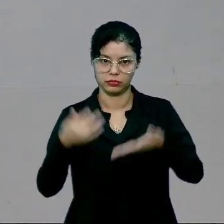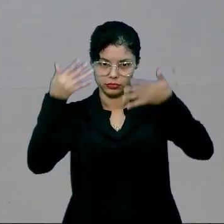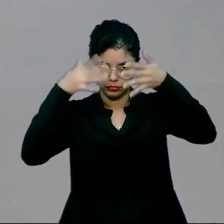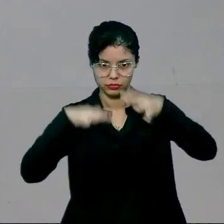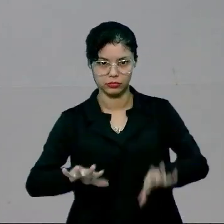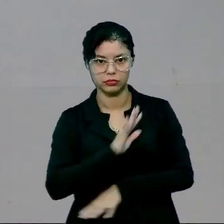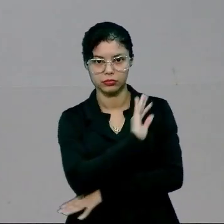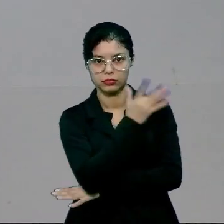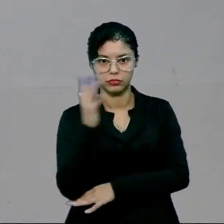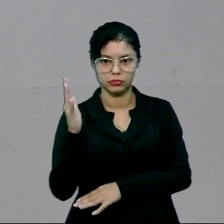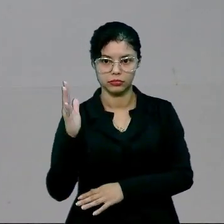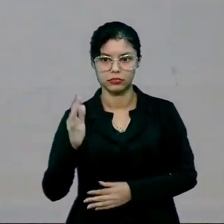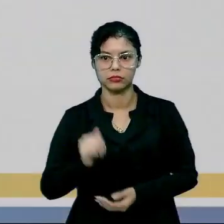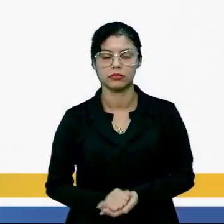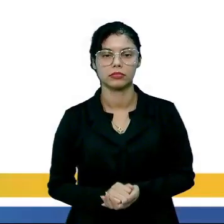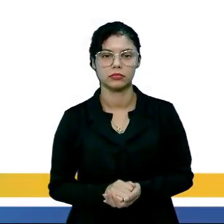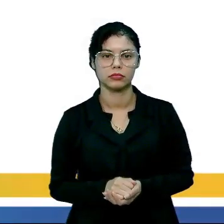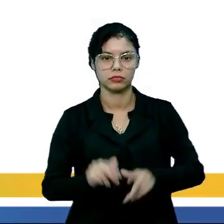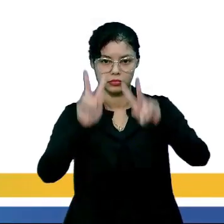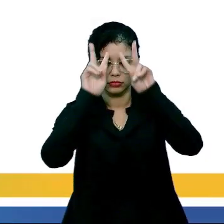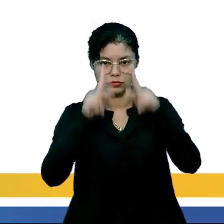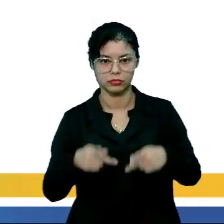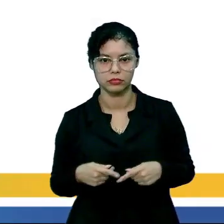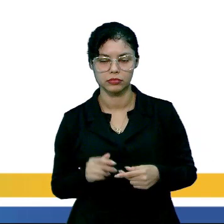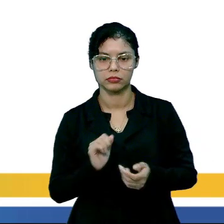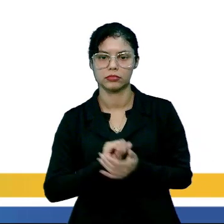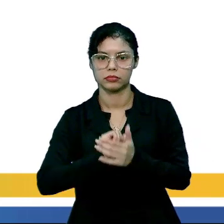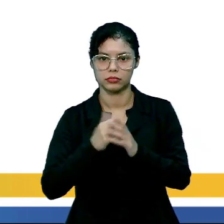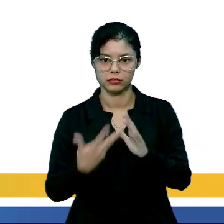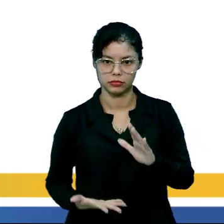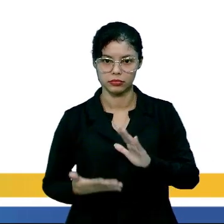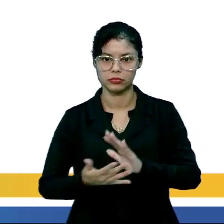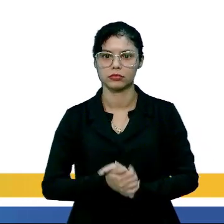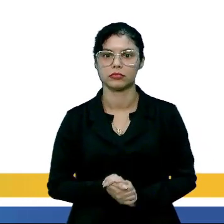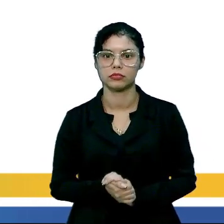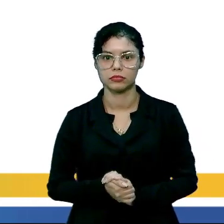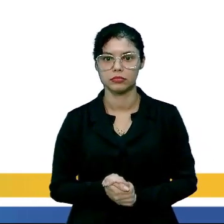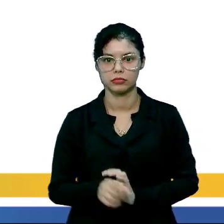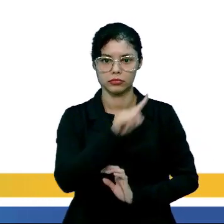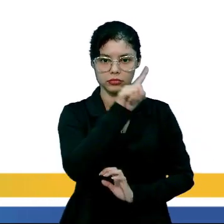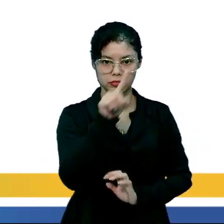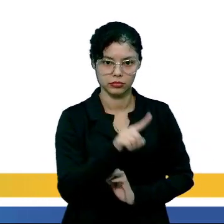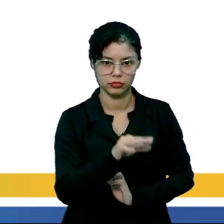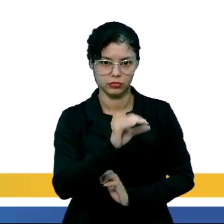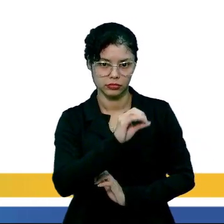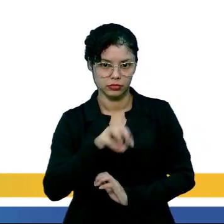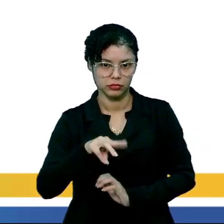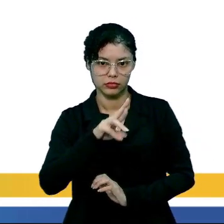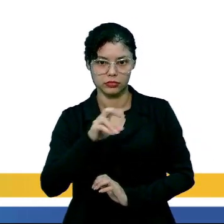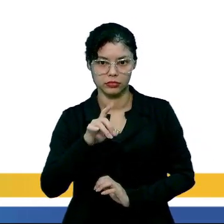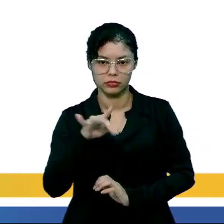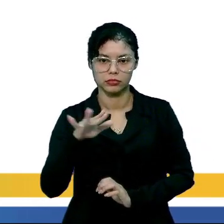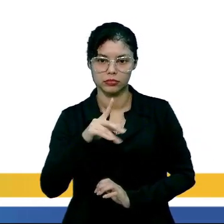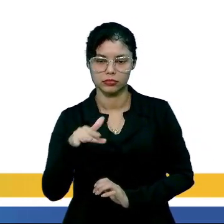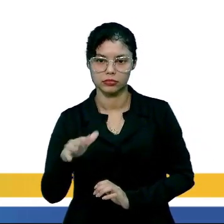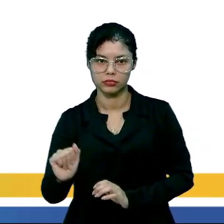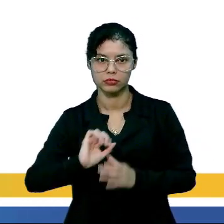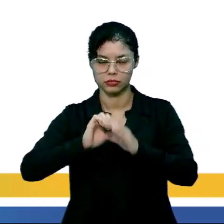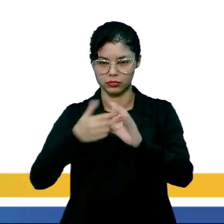natureza animal do ser humano, tá? E aí é caracterizado também como a zoomorfização, que é